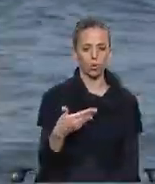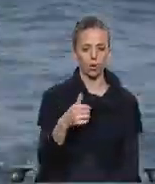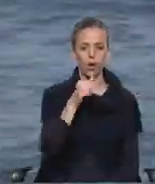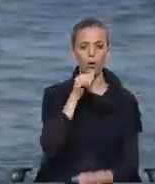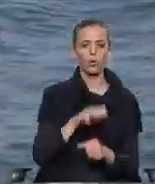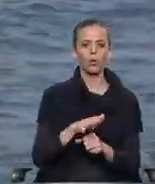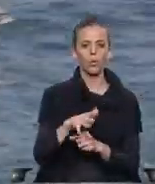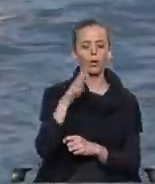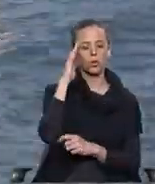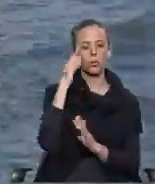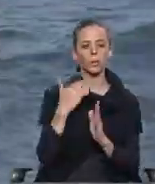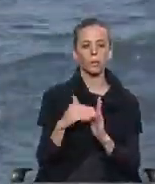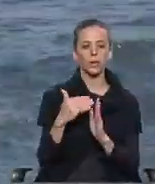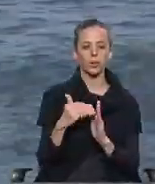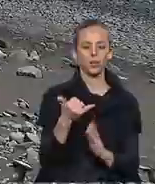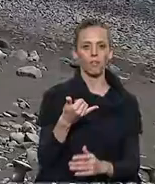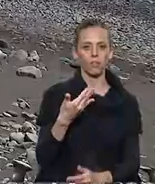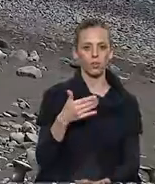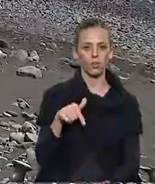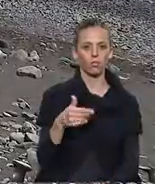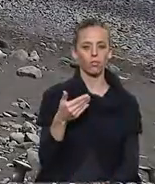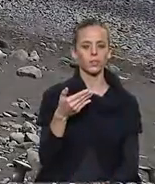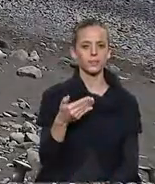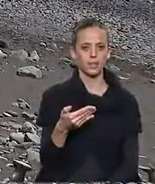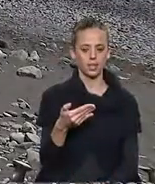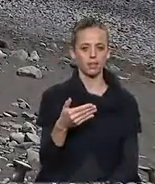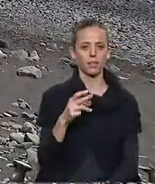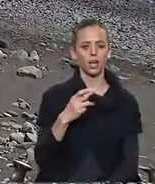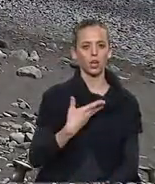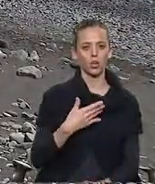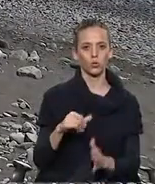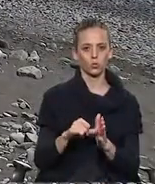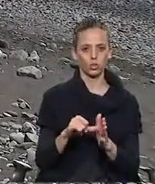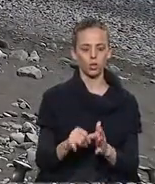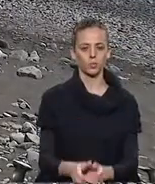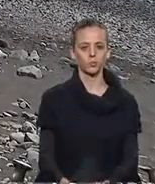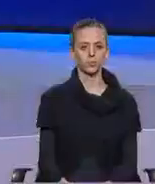à água do mar, o valor médio foi de 21,7, número recorde no Funchal.